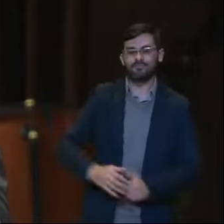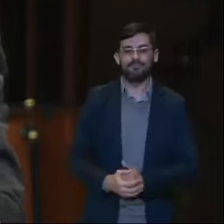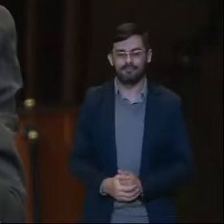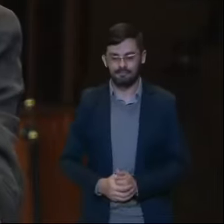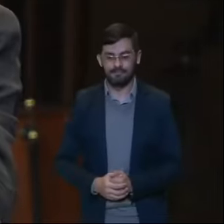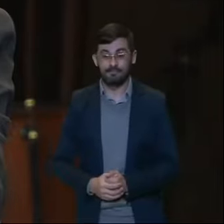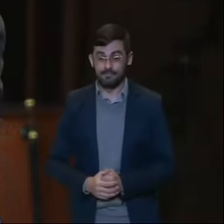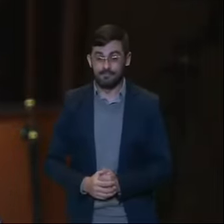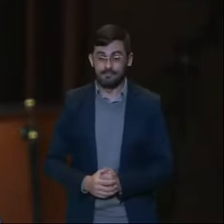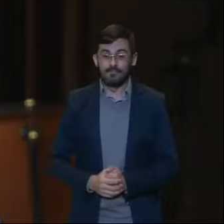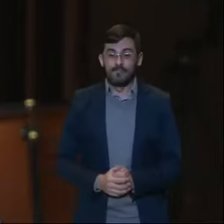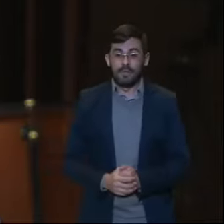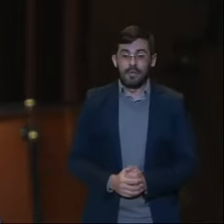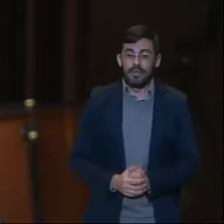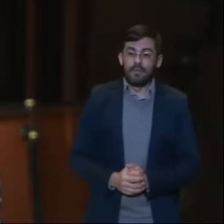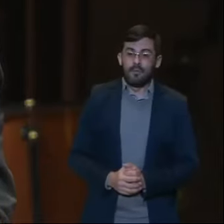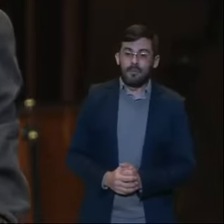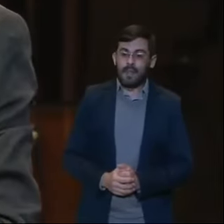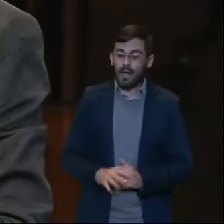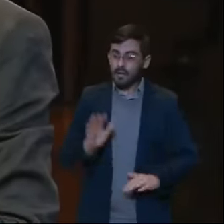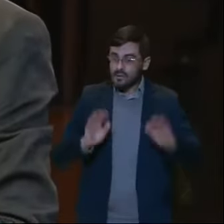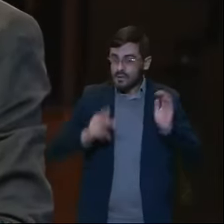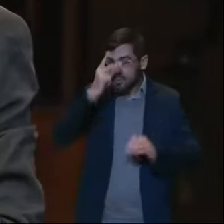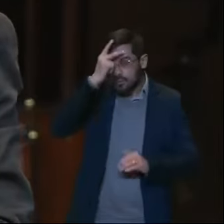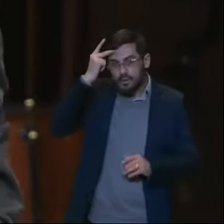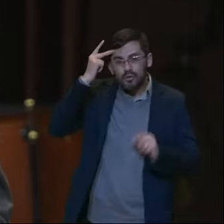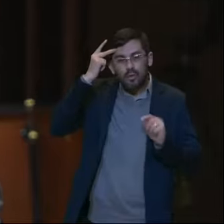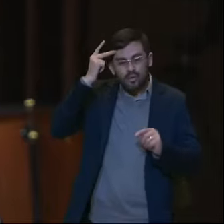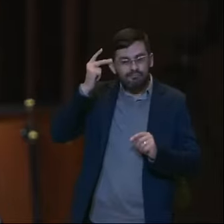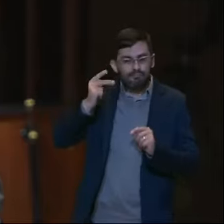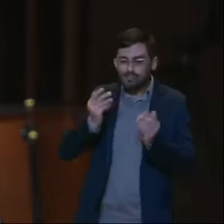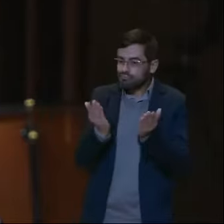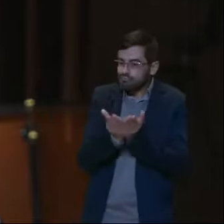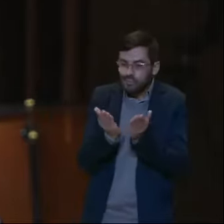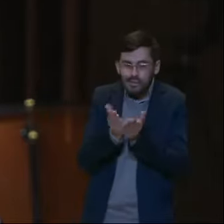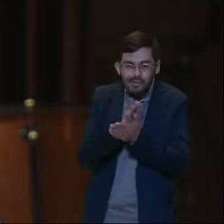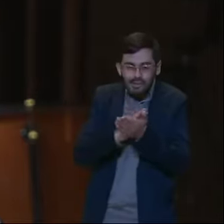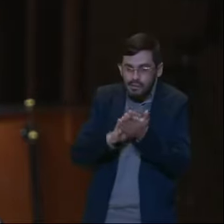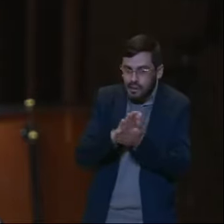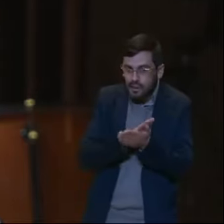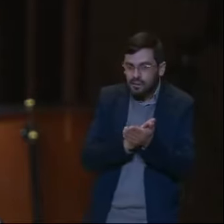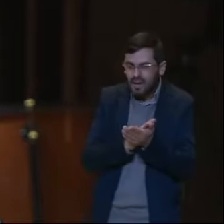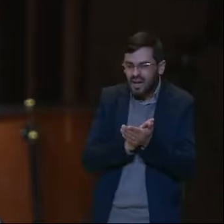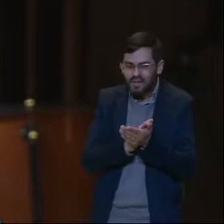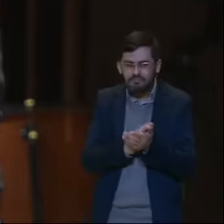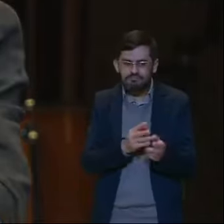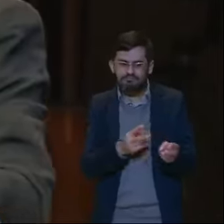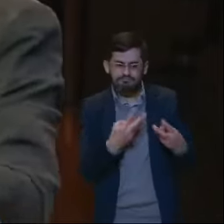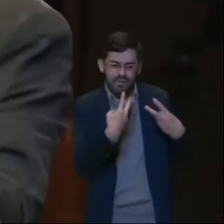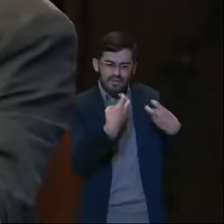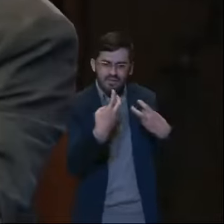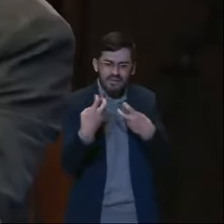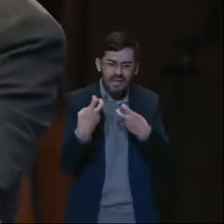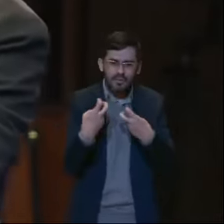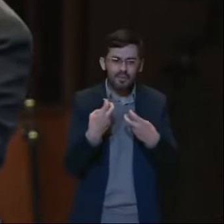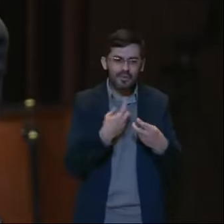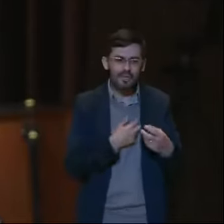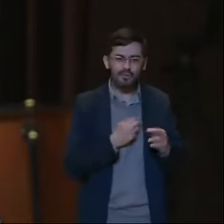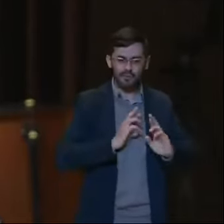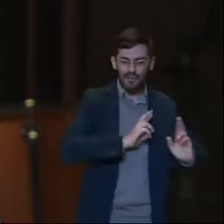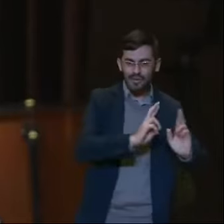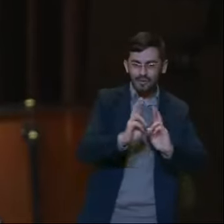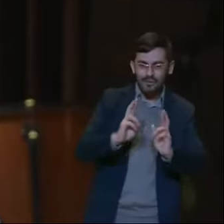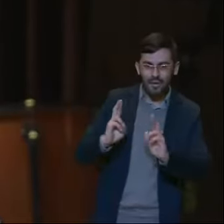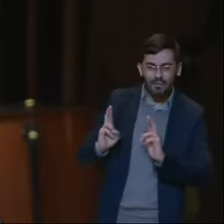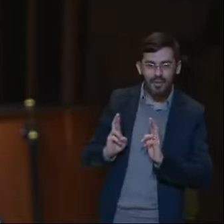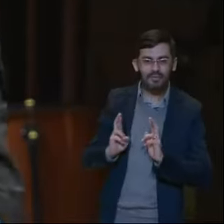Irmãos, quando uma pessoa que não crê em Deus entra no nosso meio, e ela vê a sinceridade do amor, dos relacionamentos, ela vê o